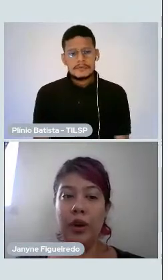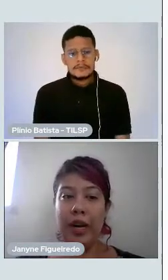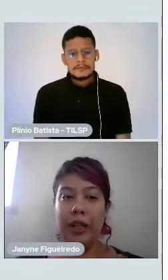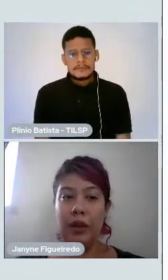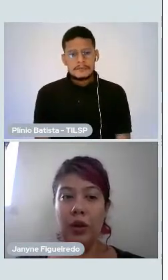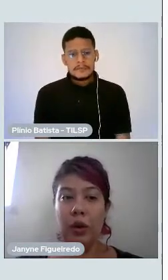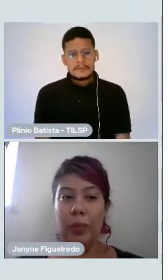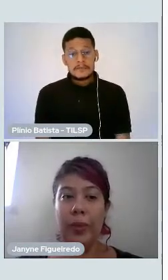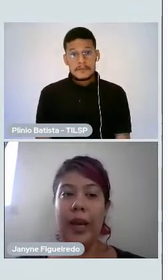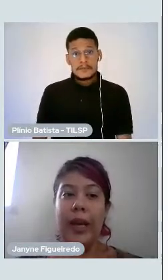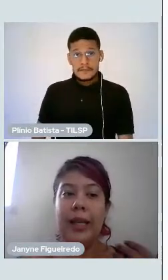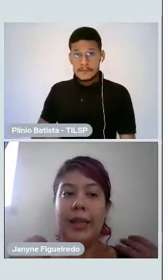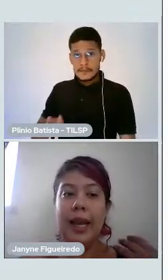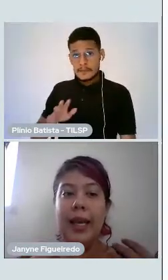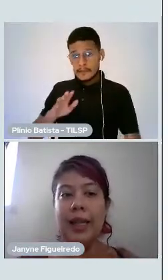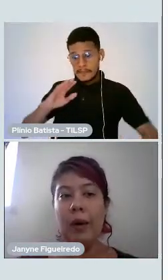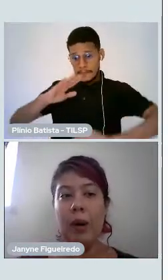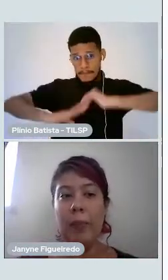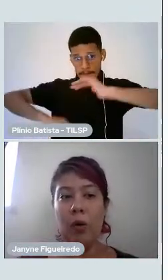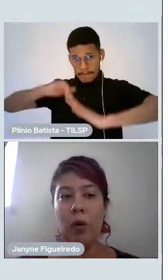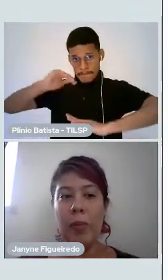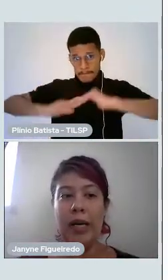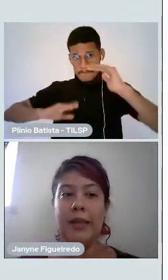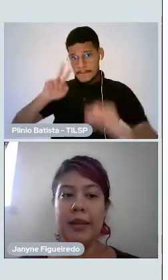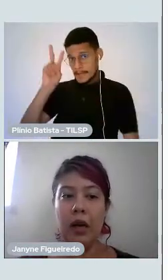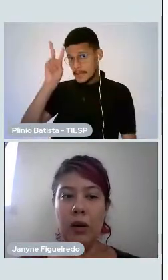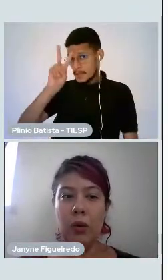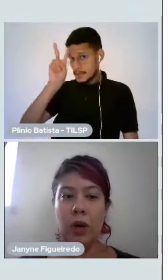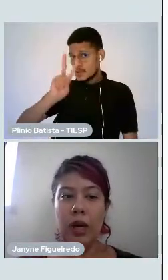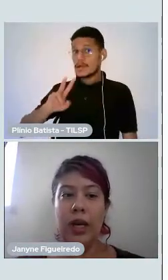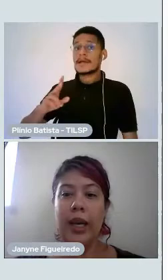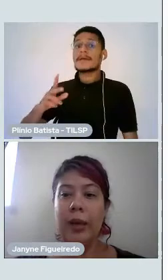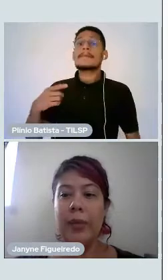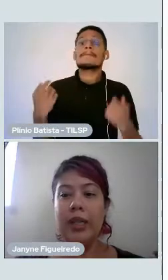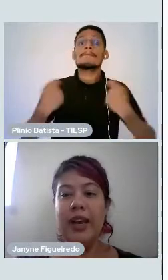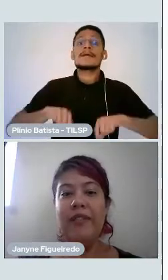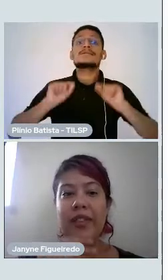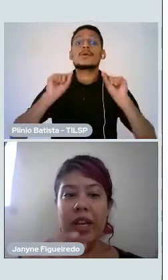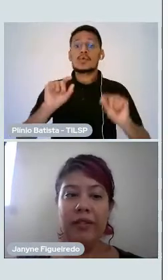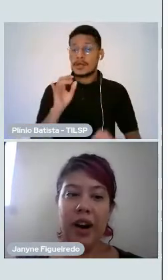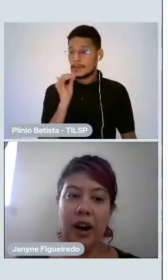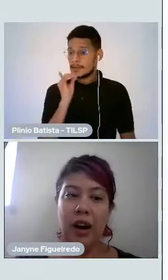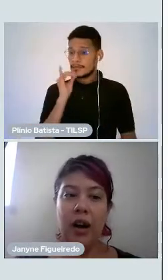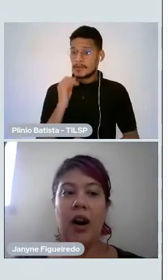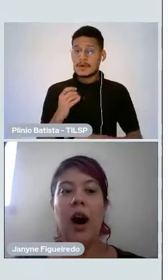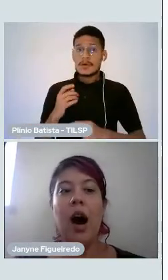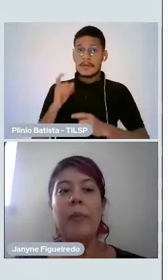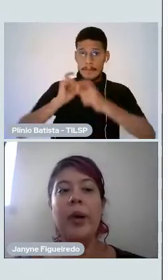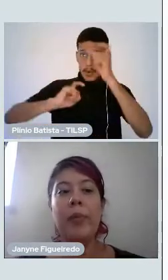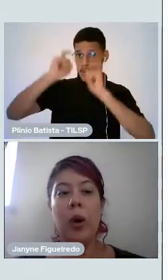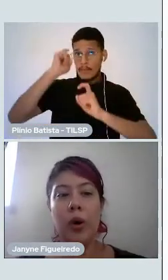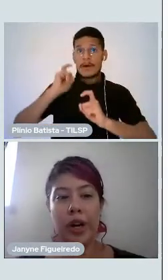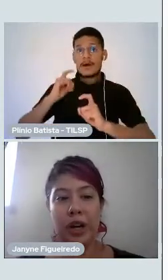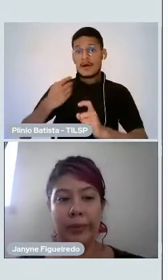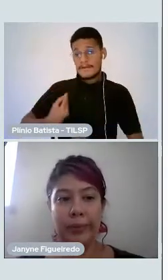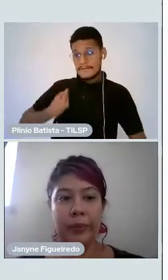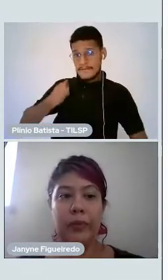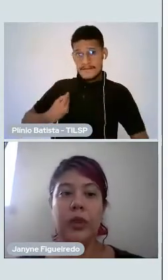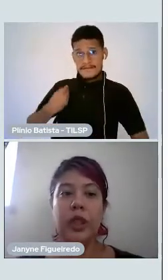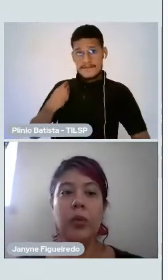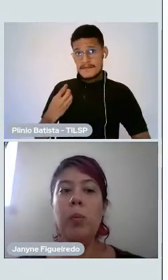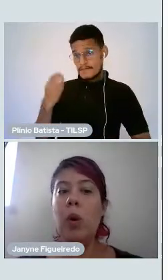Então, o historiador ele tem que ter uma preocupação em manter viva a